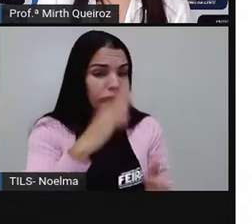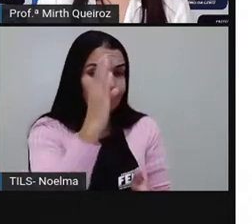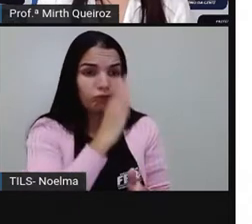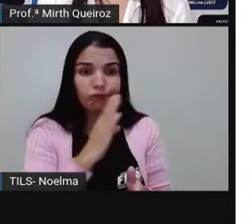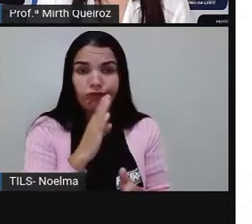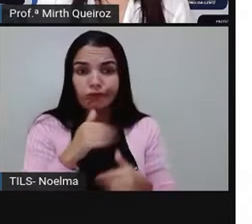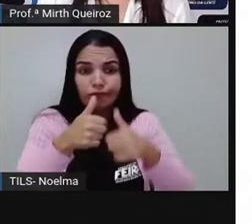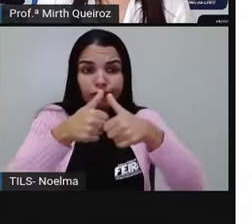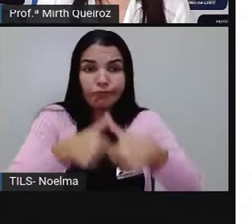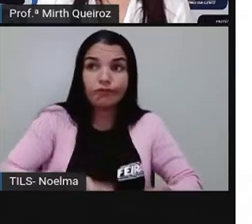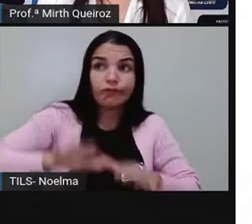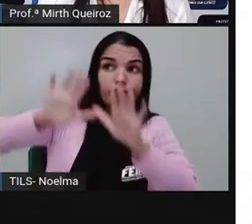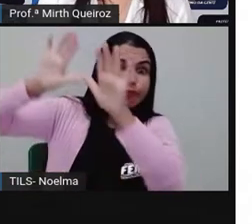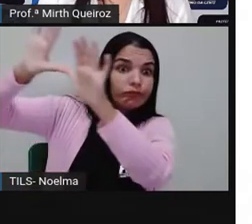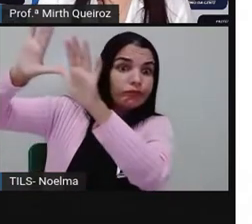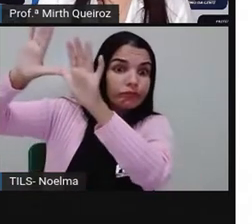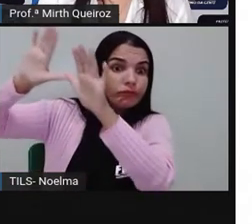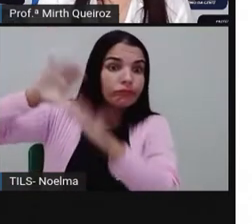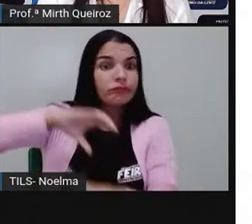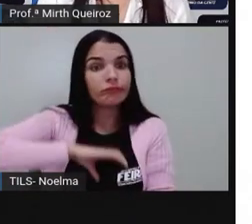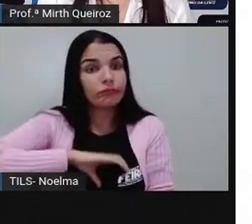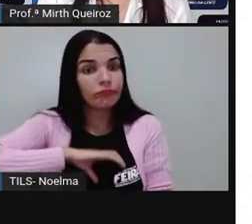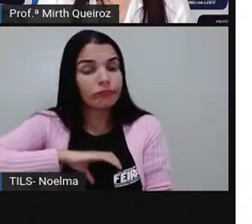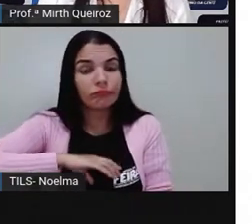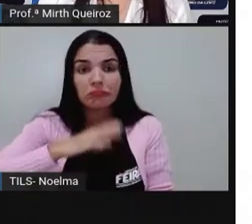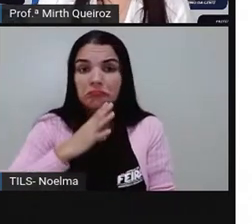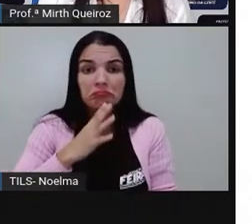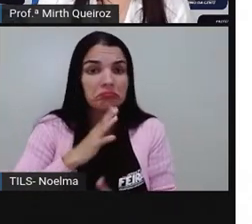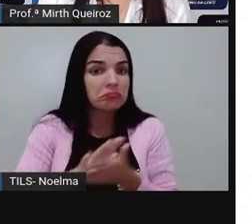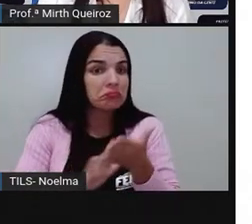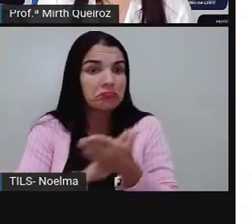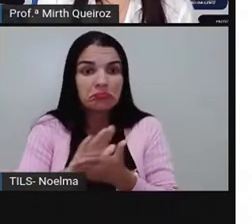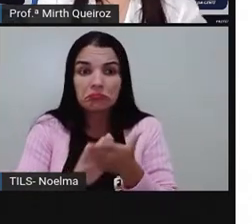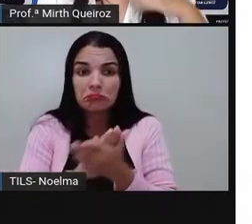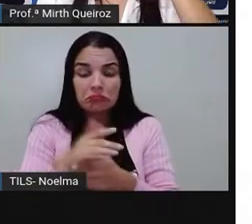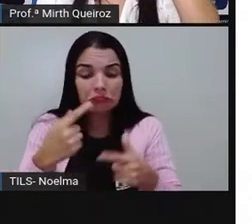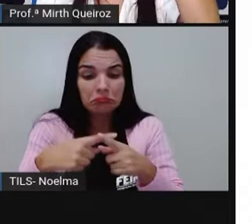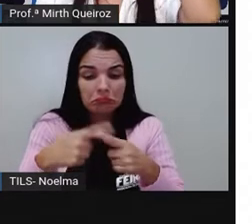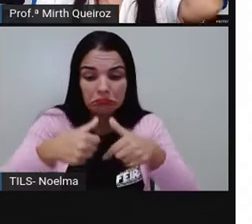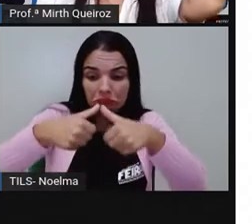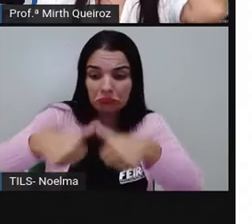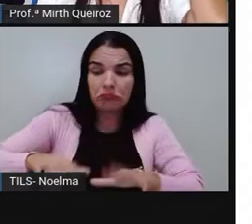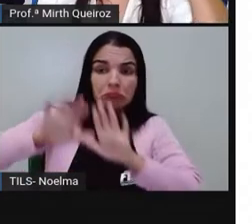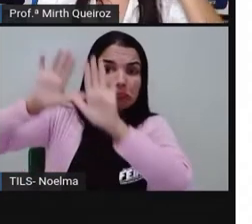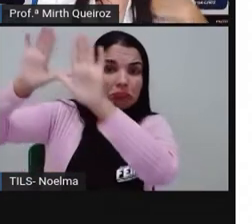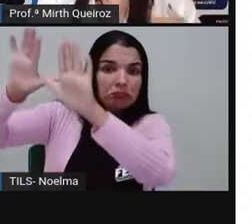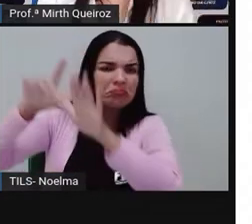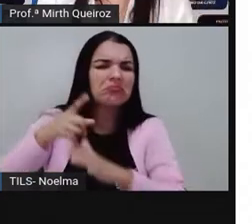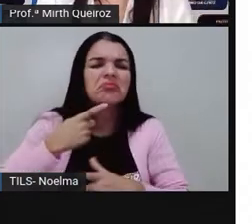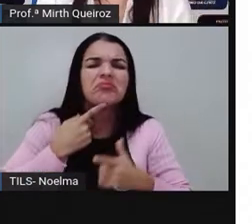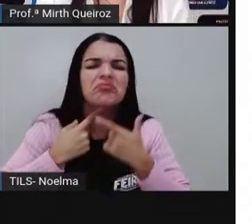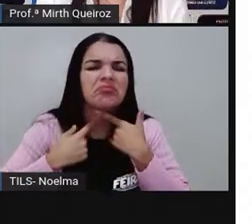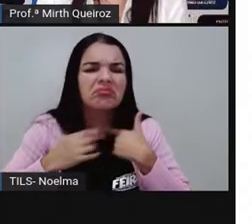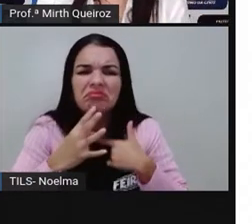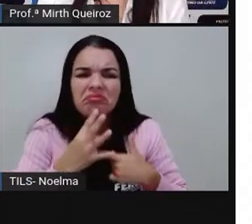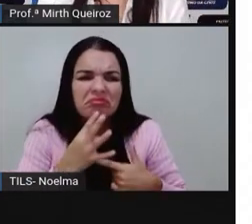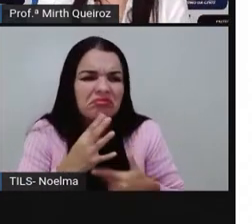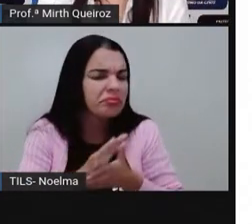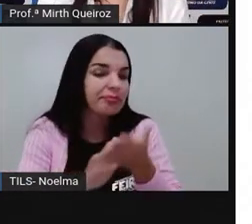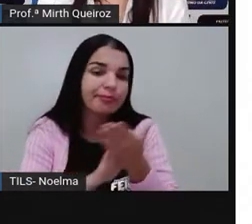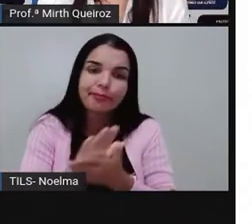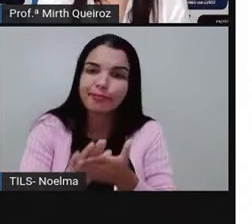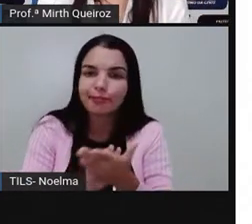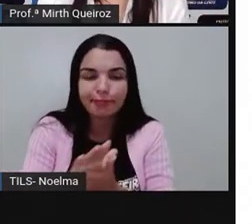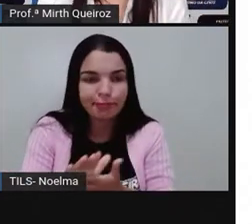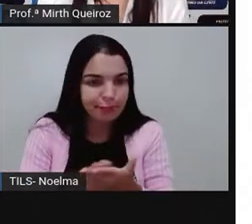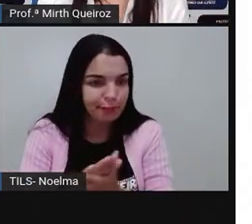Brasil, nem chegaram a ir até essas terras, a conhecer essas terras. Então havia um desinteresse muito grande por parte